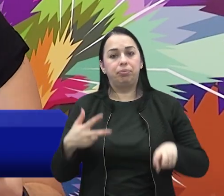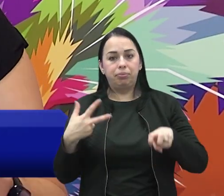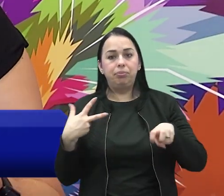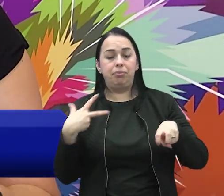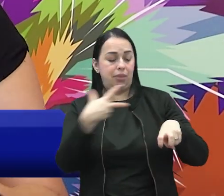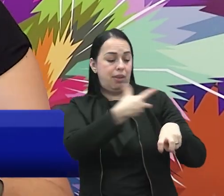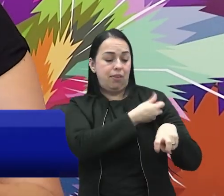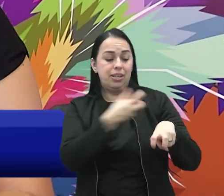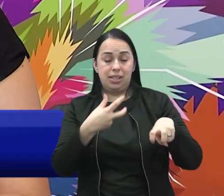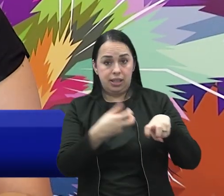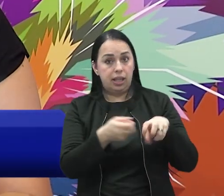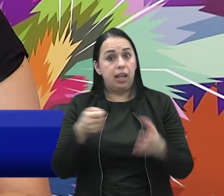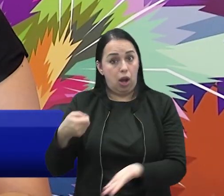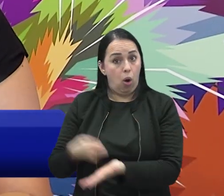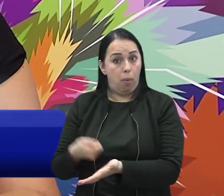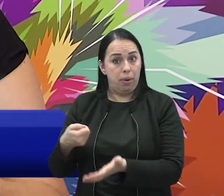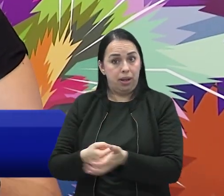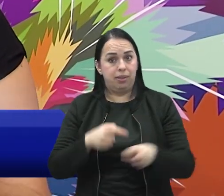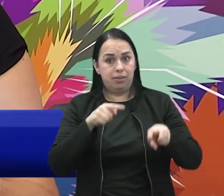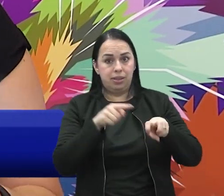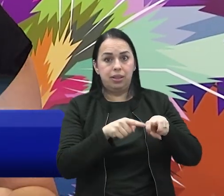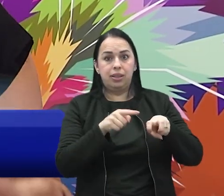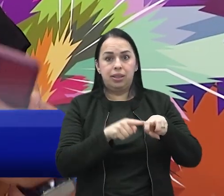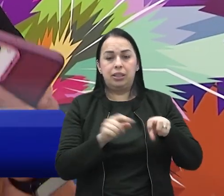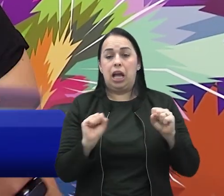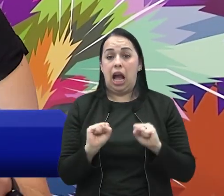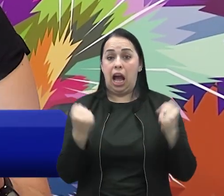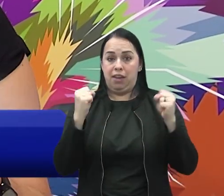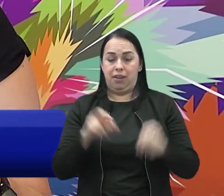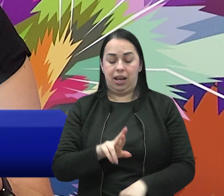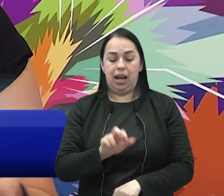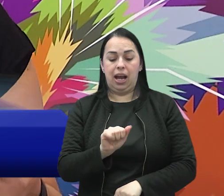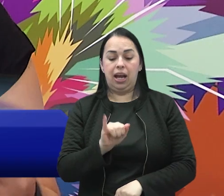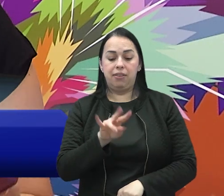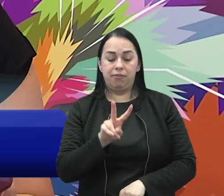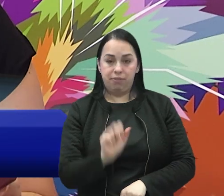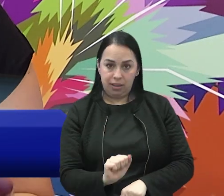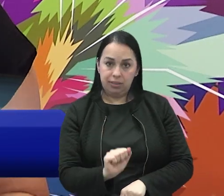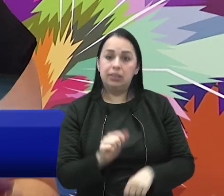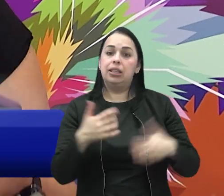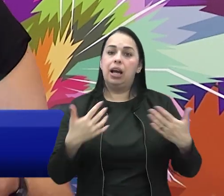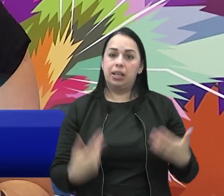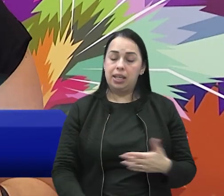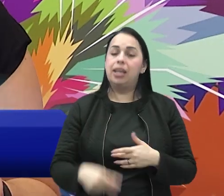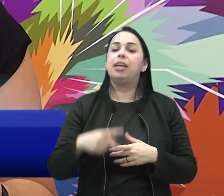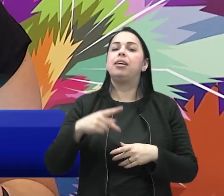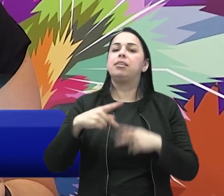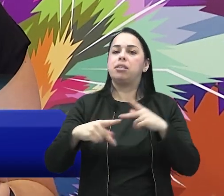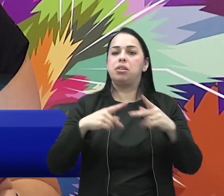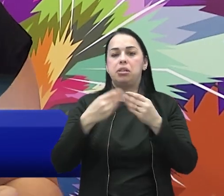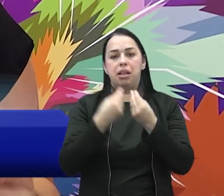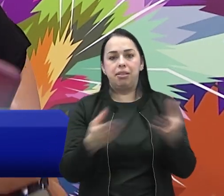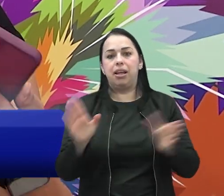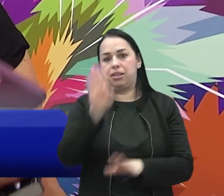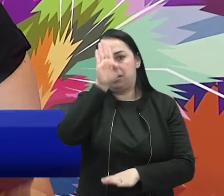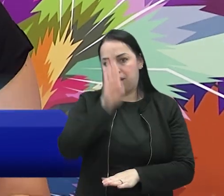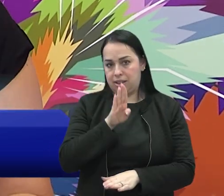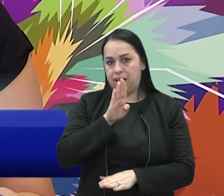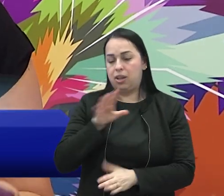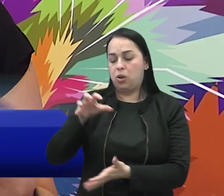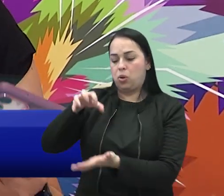nos assistem. Olha só, uma dessas vacinas obrigatórias é a vacina antirrábica, que é contra a raiva. Aqui em São José, ela é oferecida de